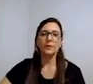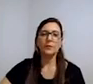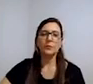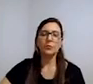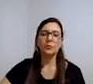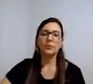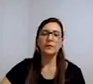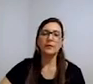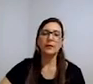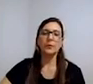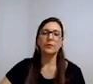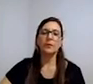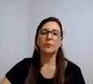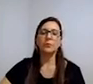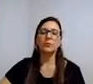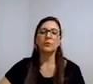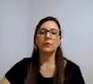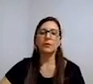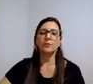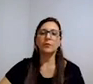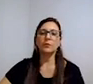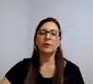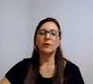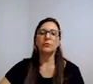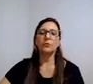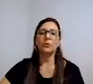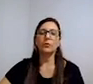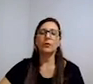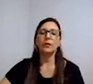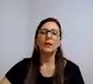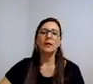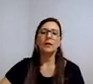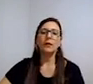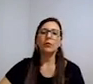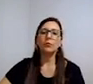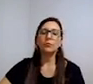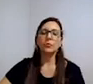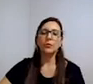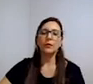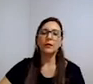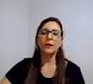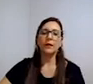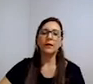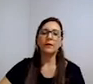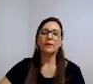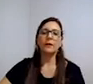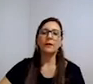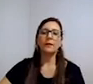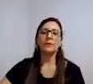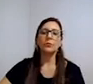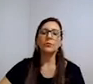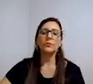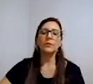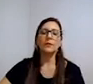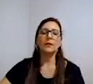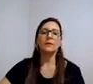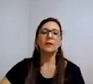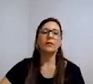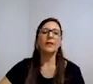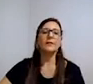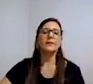Aqui nós temos um outro exemplo de músculo liso encontrado no olho, que é o controle da